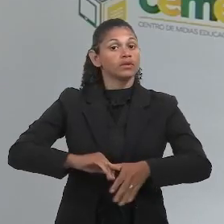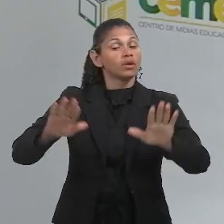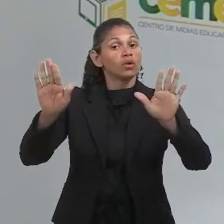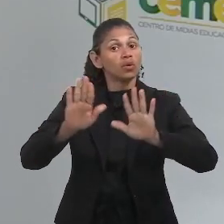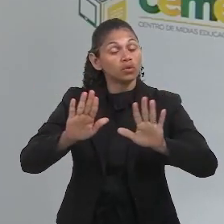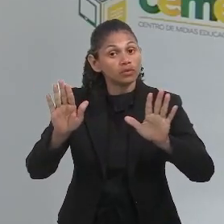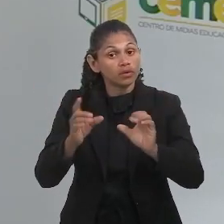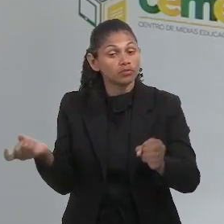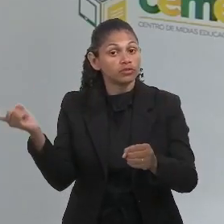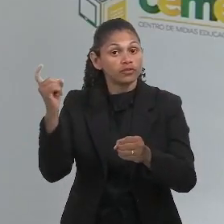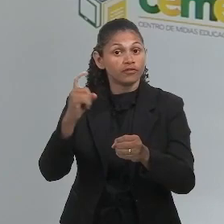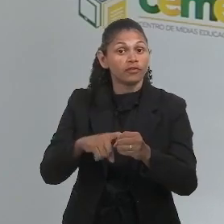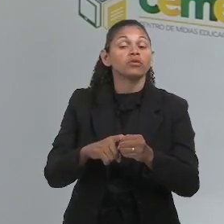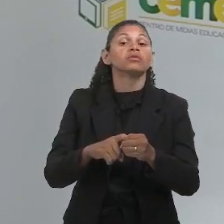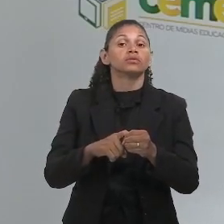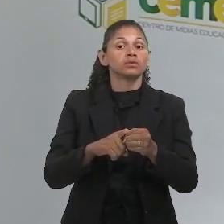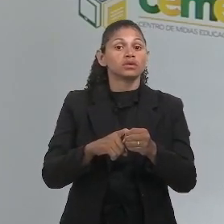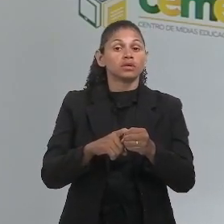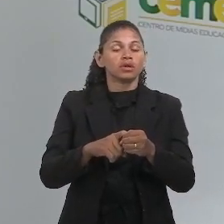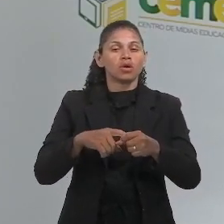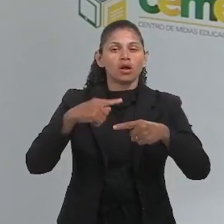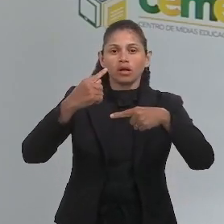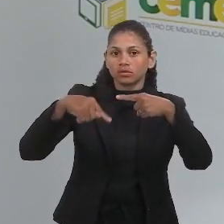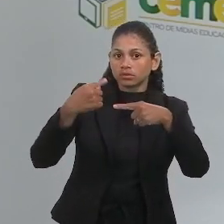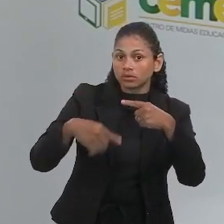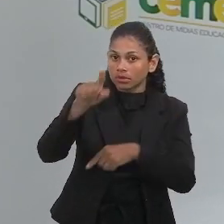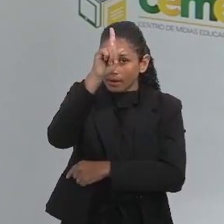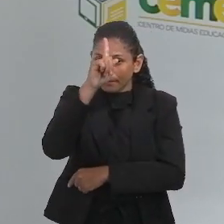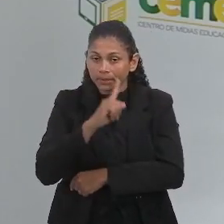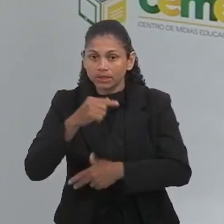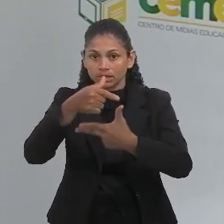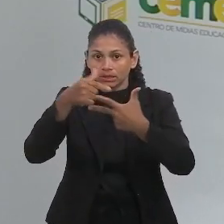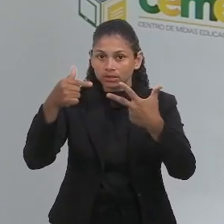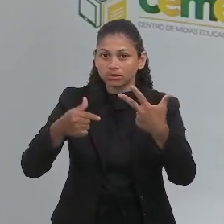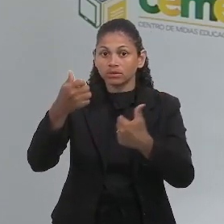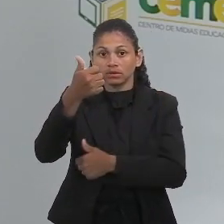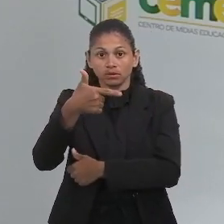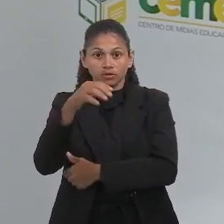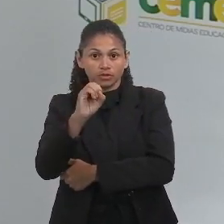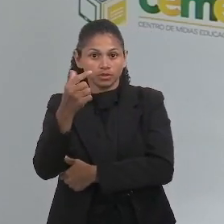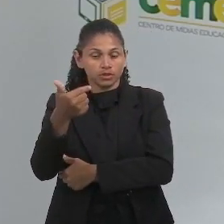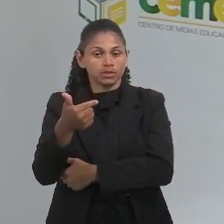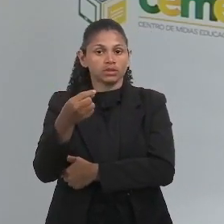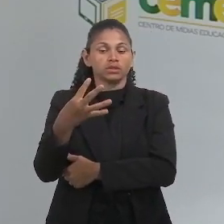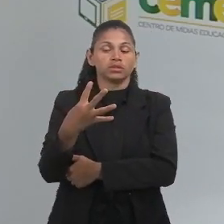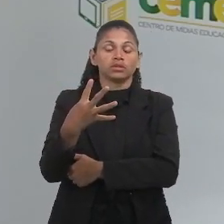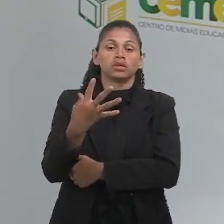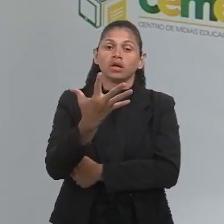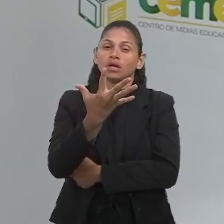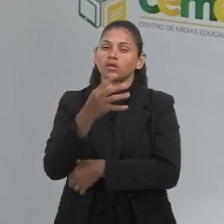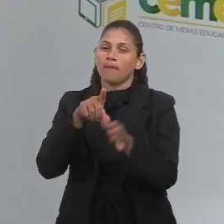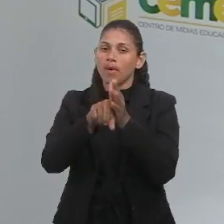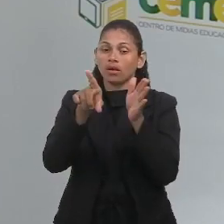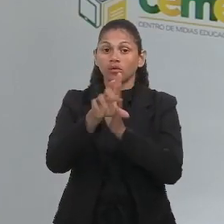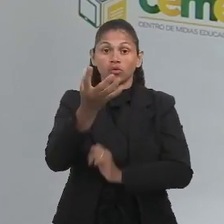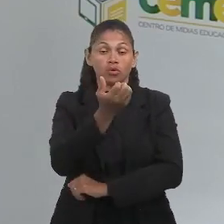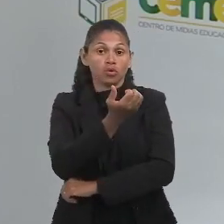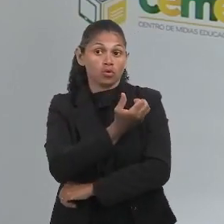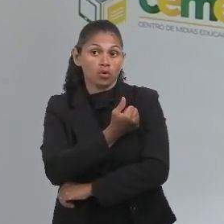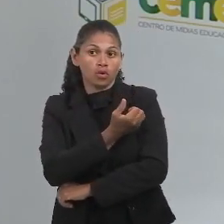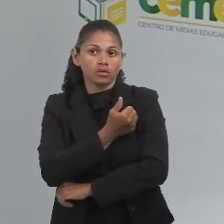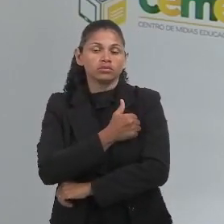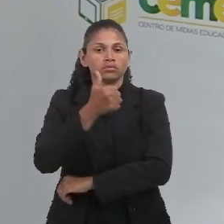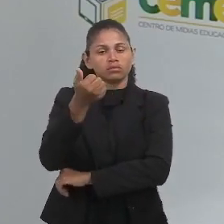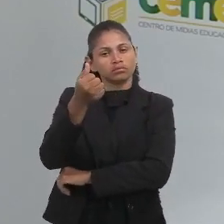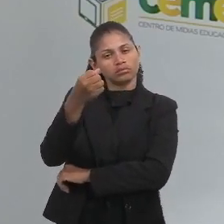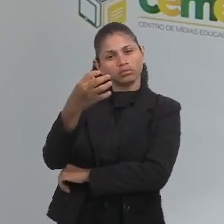Olá pessoal estamos de volta caderno amarelo Enem 2023 questão 149 essa questão Ela traz pra gente a